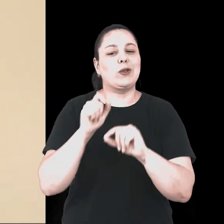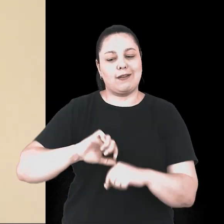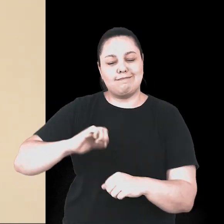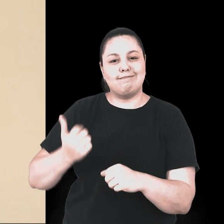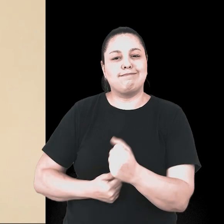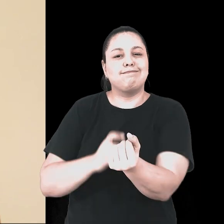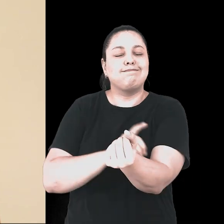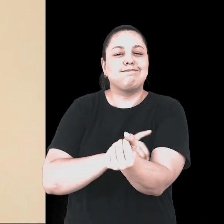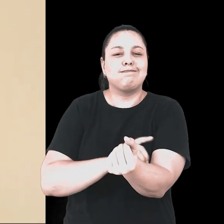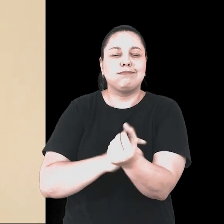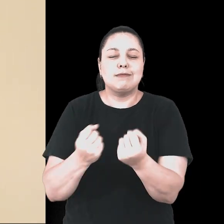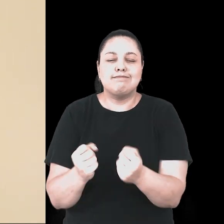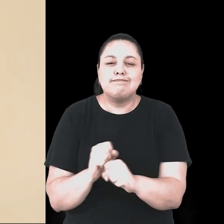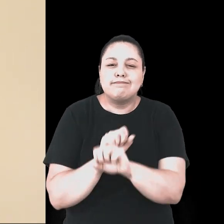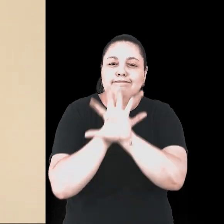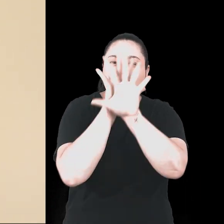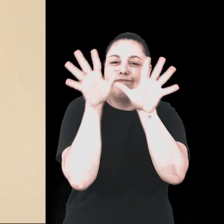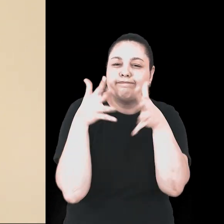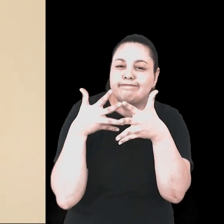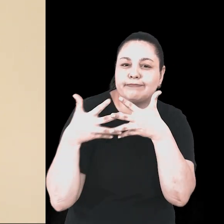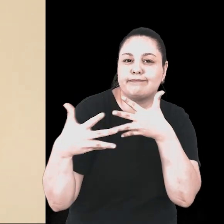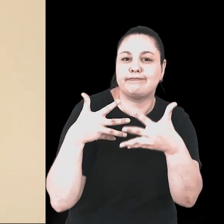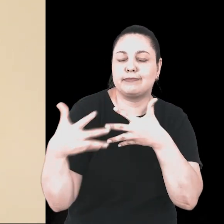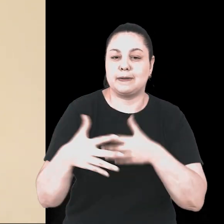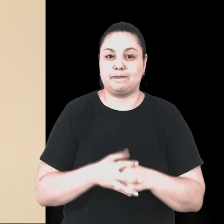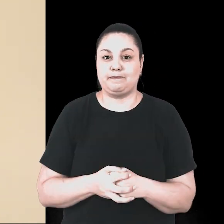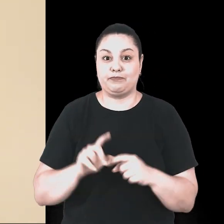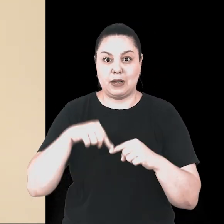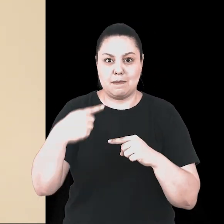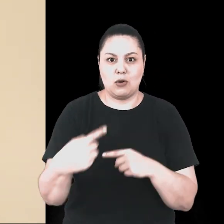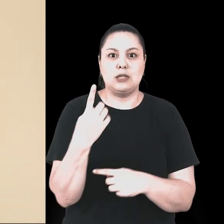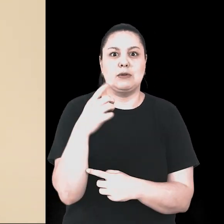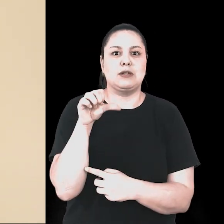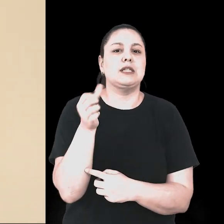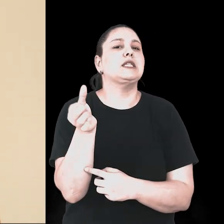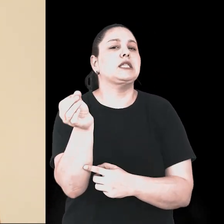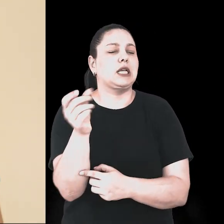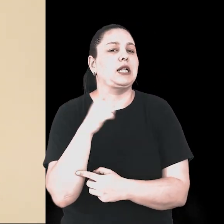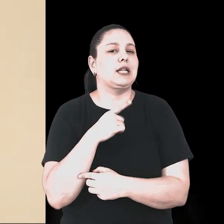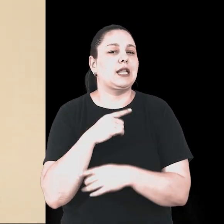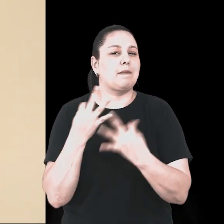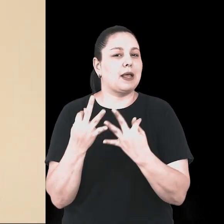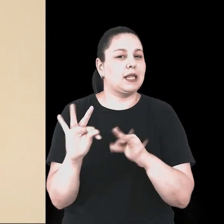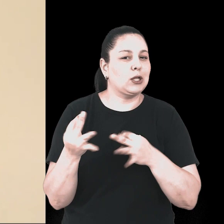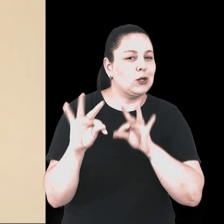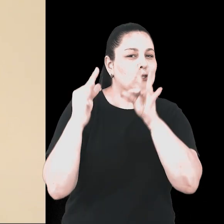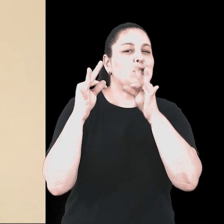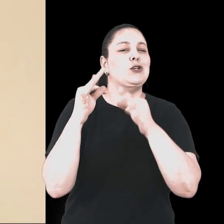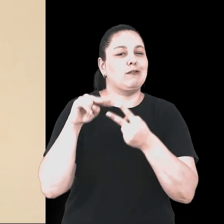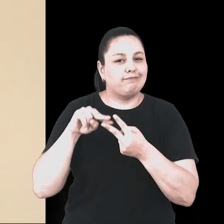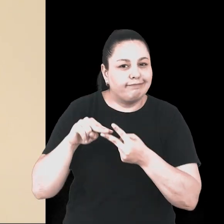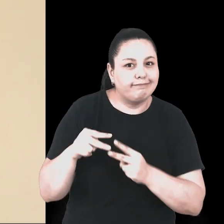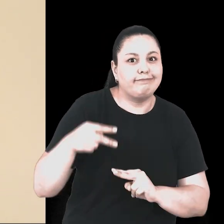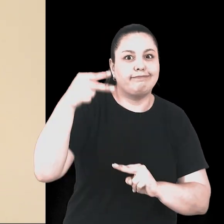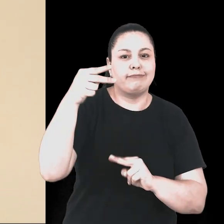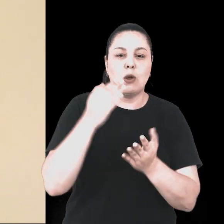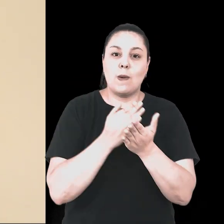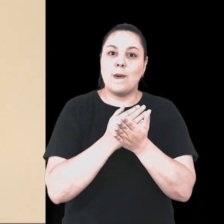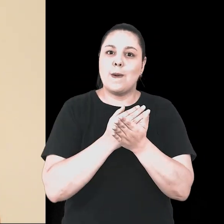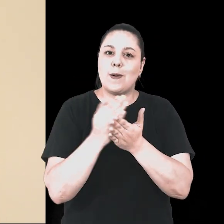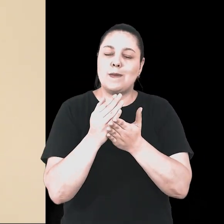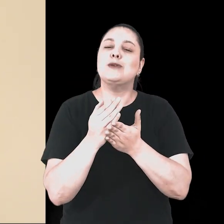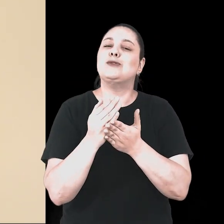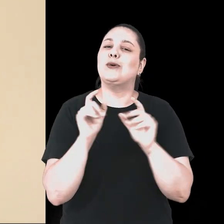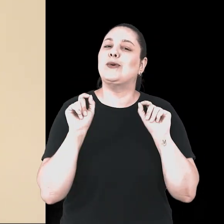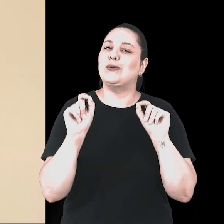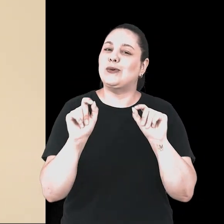cristalina. Décadas depois, nos anos da década de 1970, através da tecnologia do DNA recombinante,